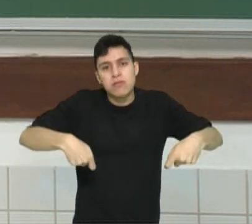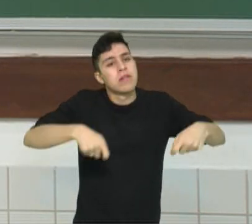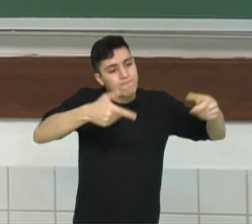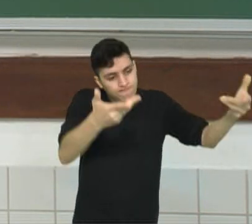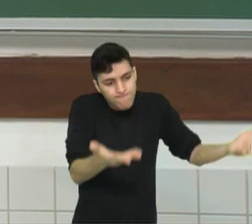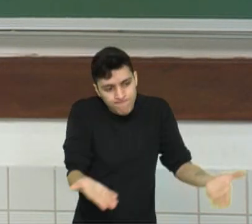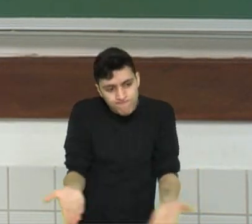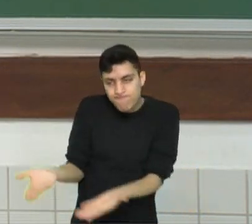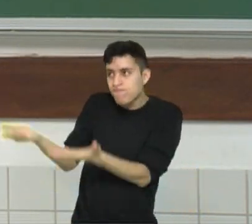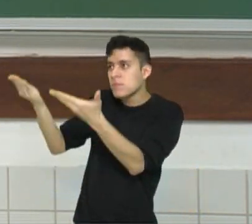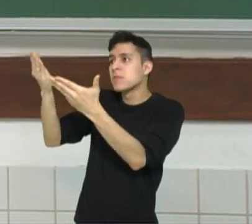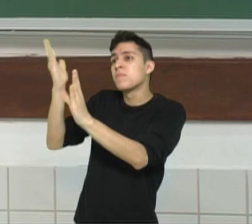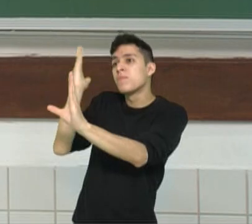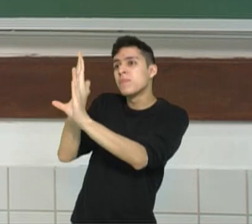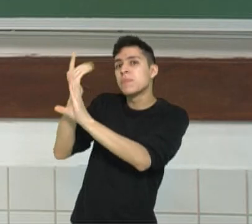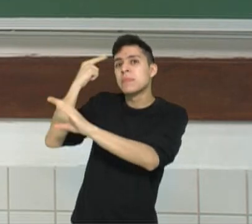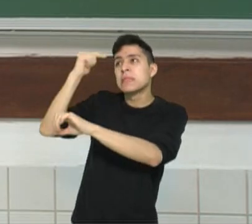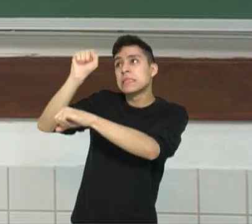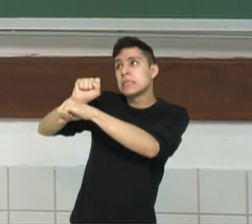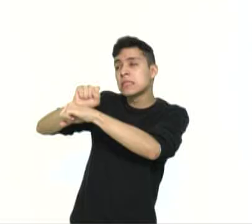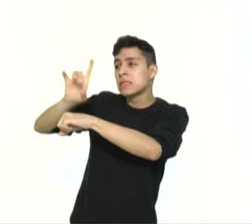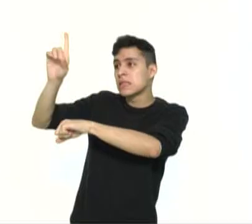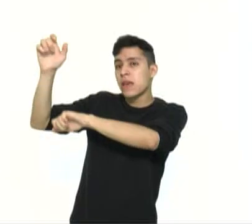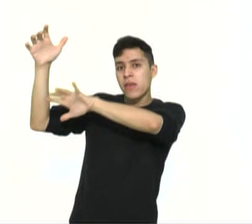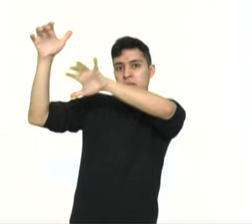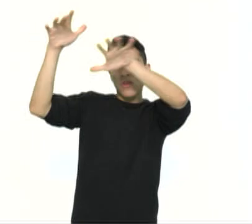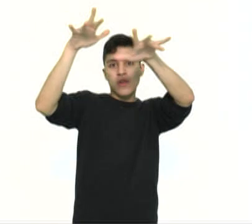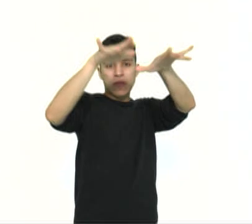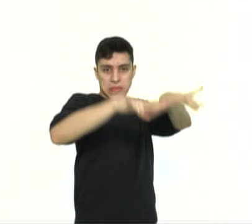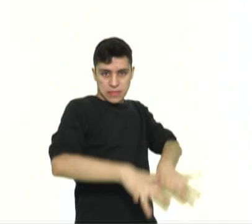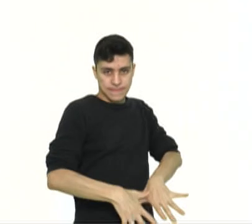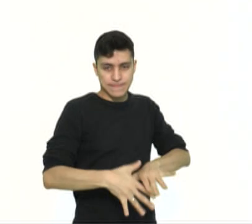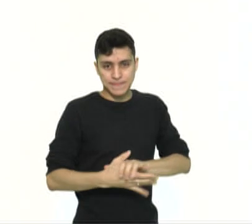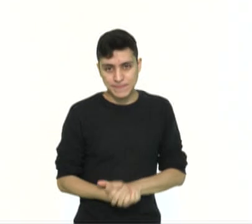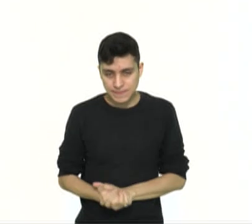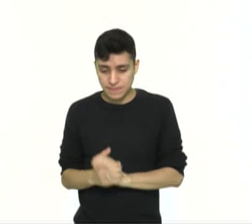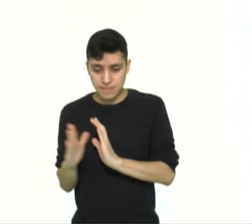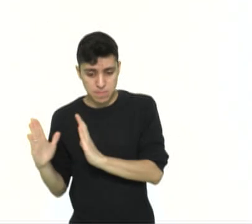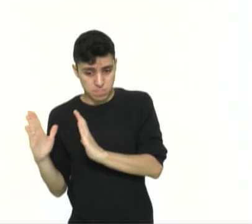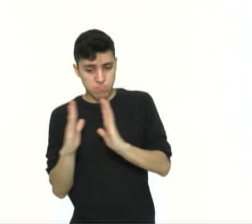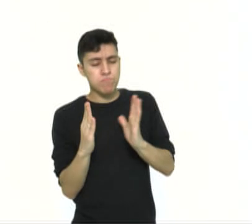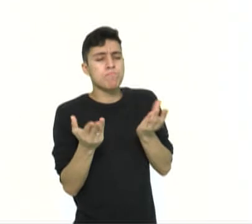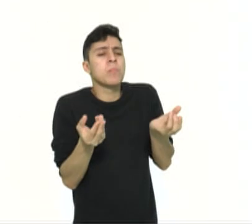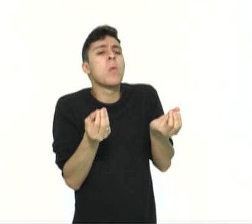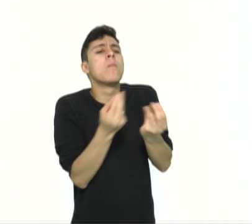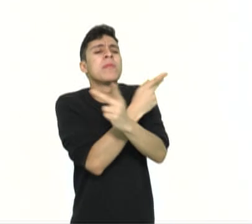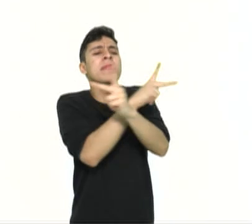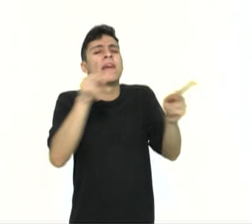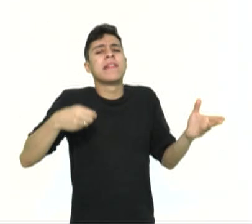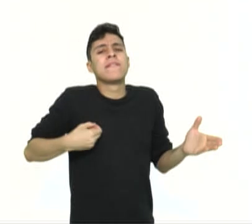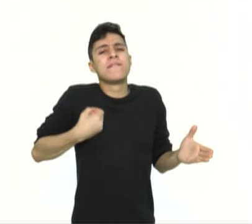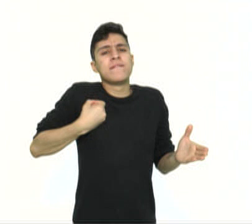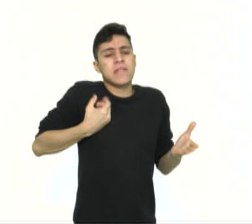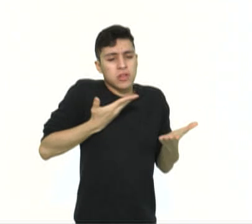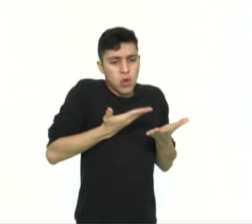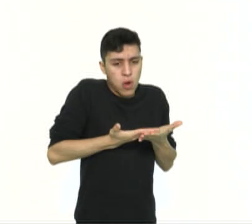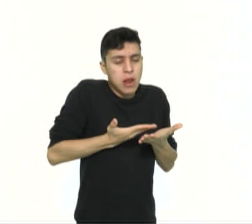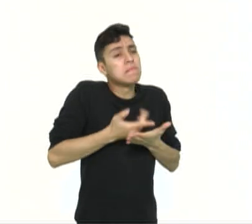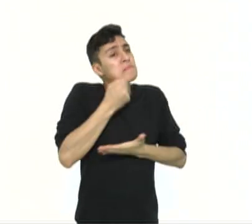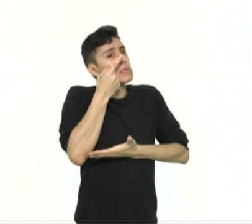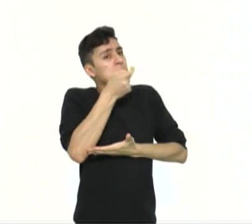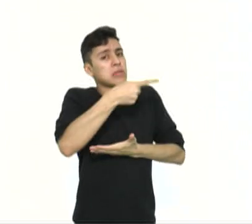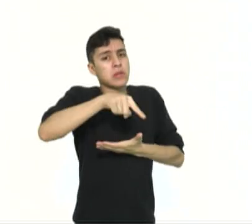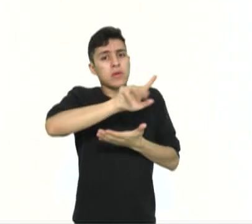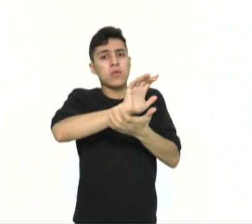né, deles ali comuns. Olha só que interessante, a vida escolar era central para as crianças